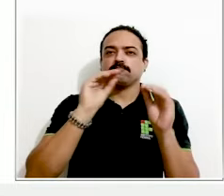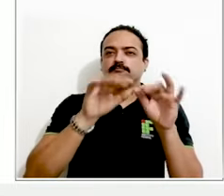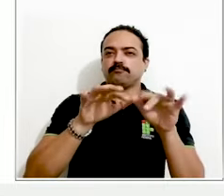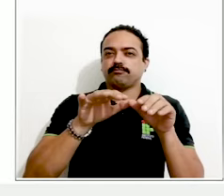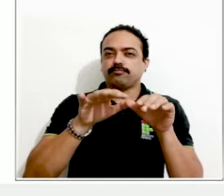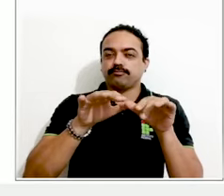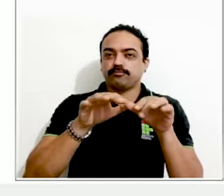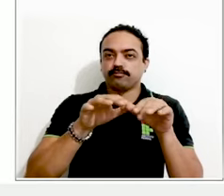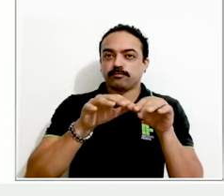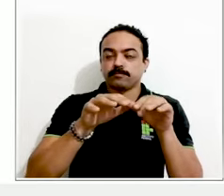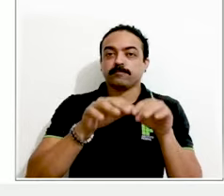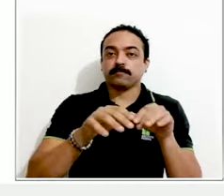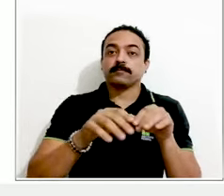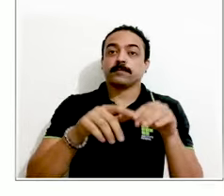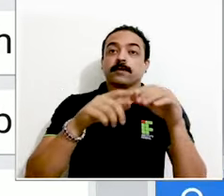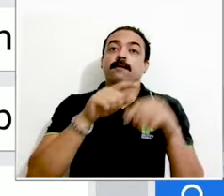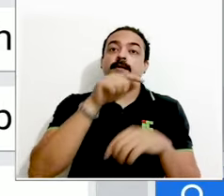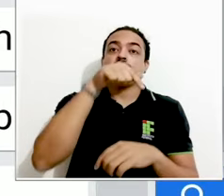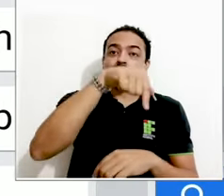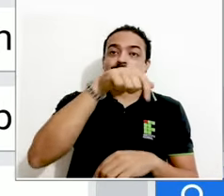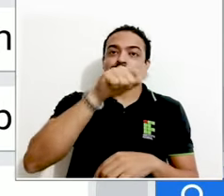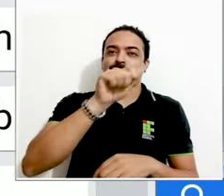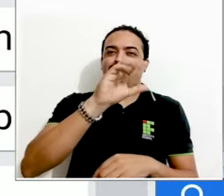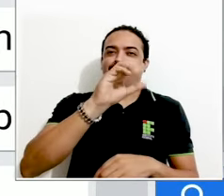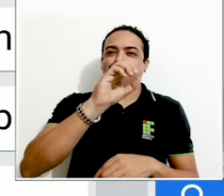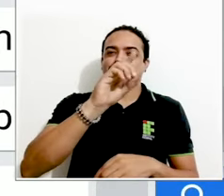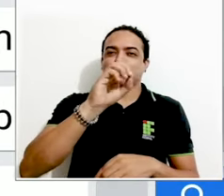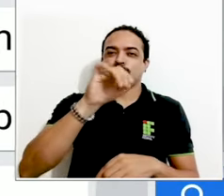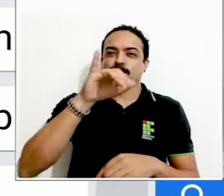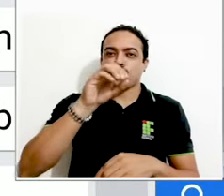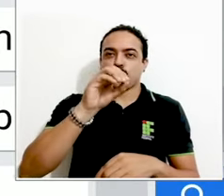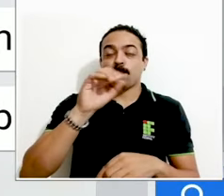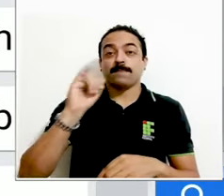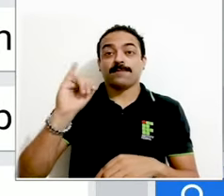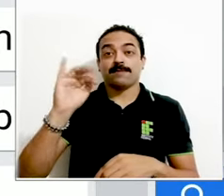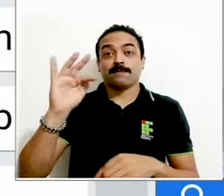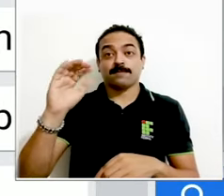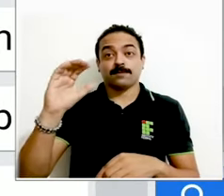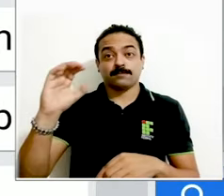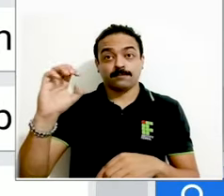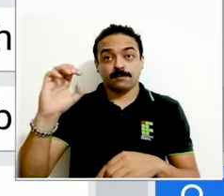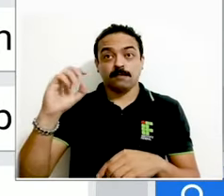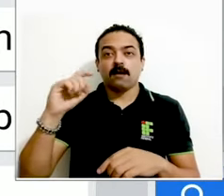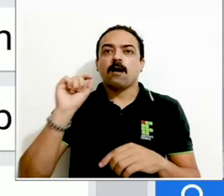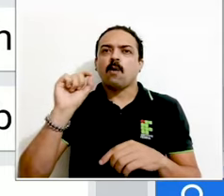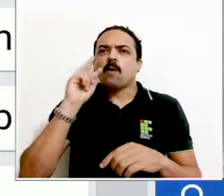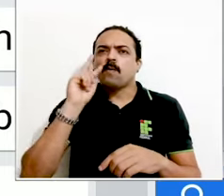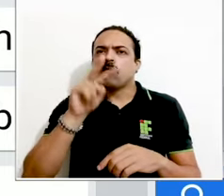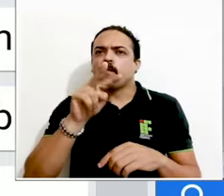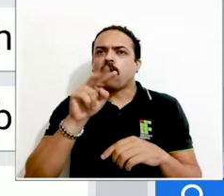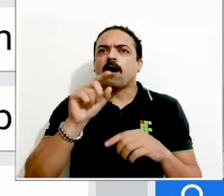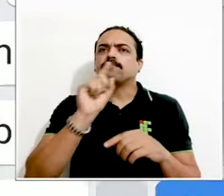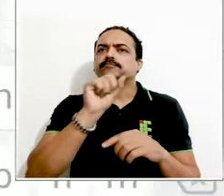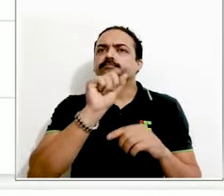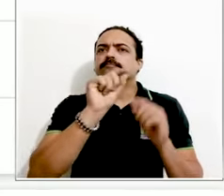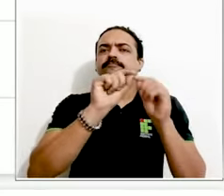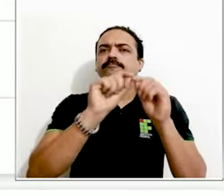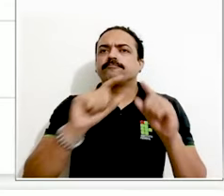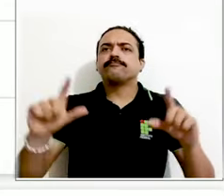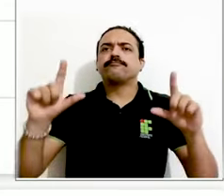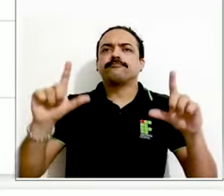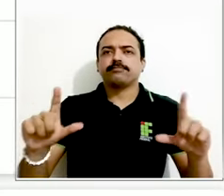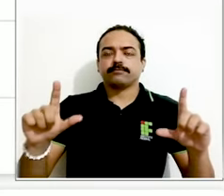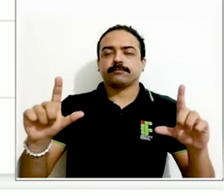primeiramente acesse o google e digite q acadêmico ifce e clique em pesquisar